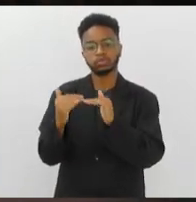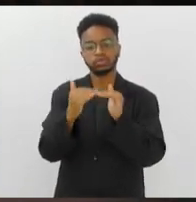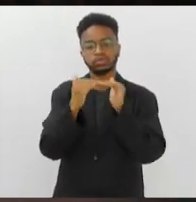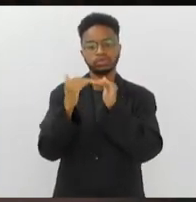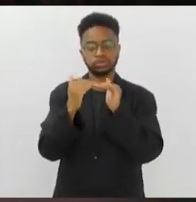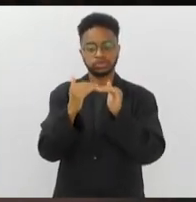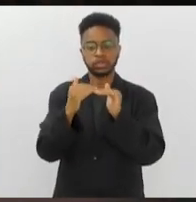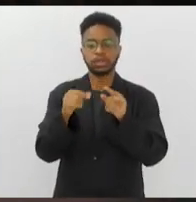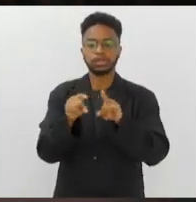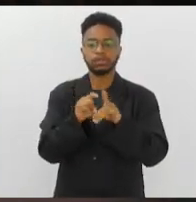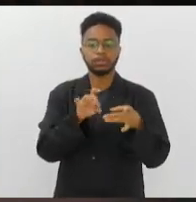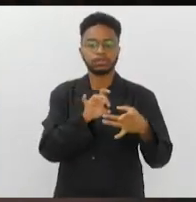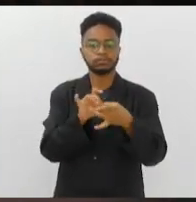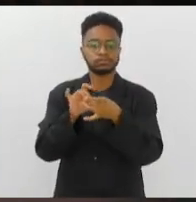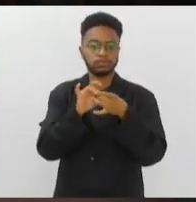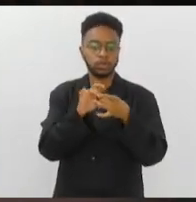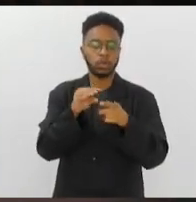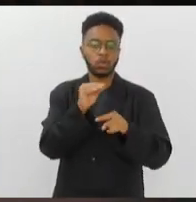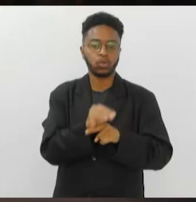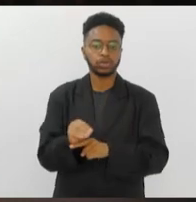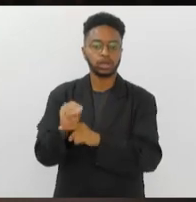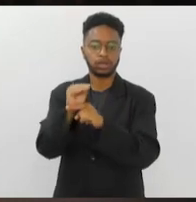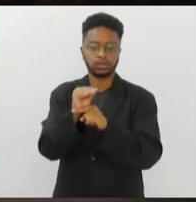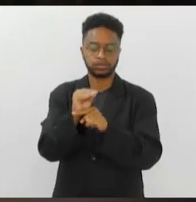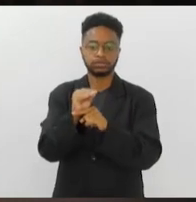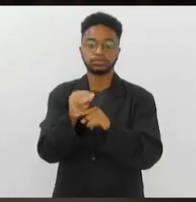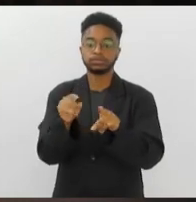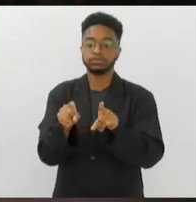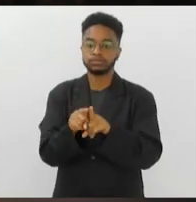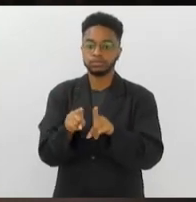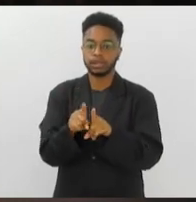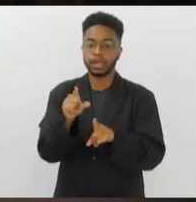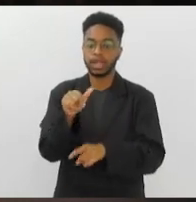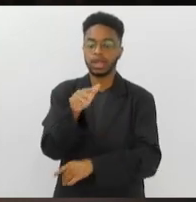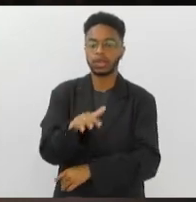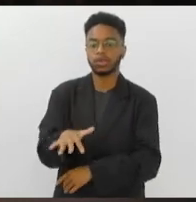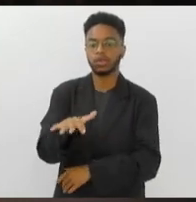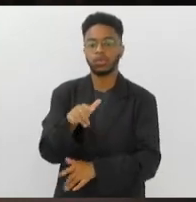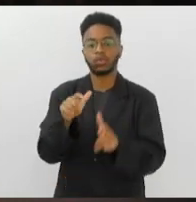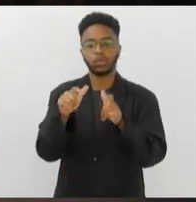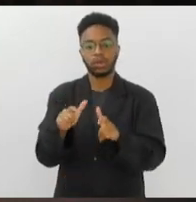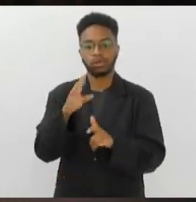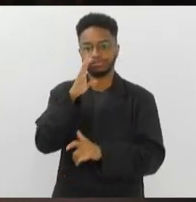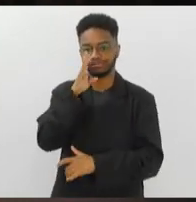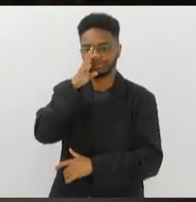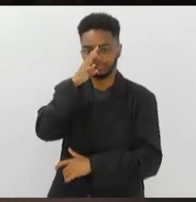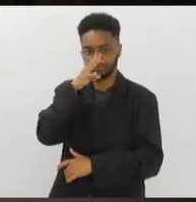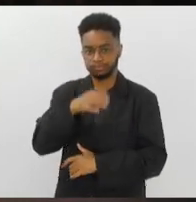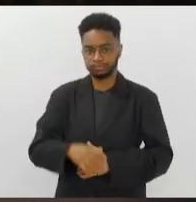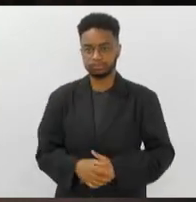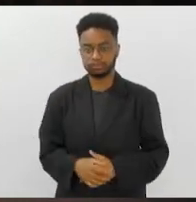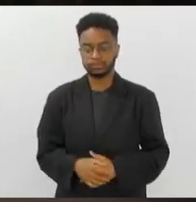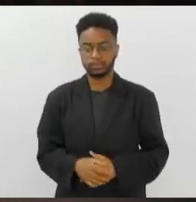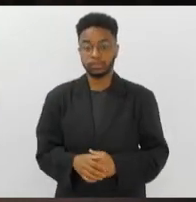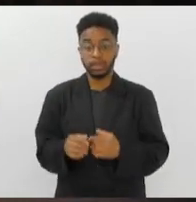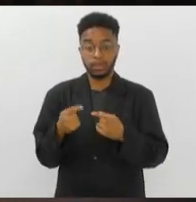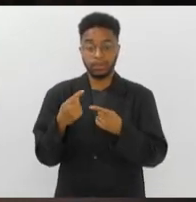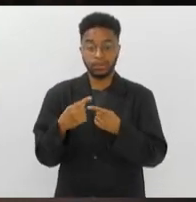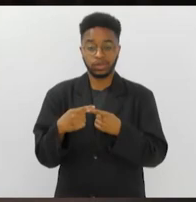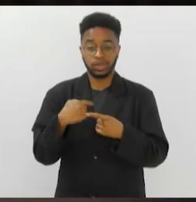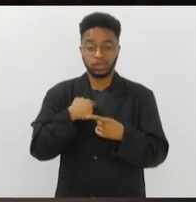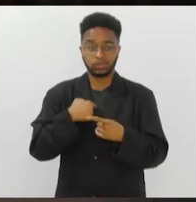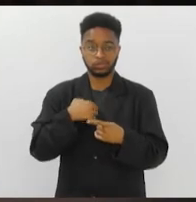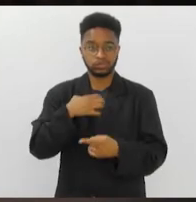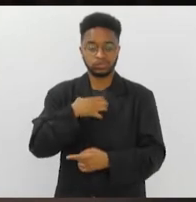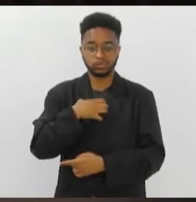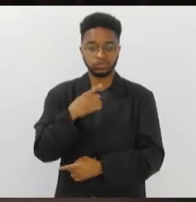equidade e a integralidade do cuidado, mas também é um espaço de resistência. Eu não ficaria à